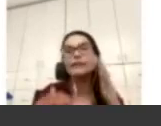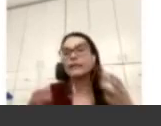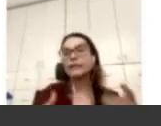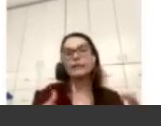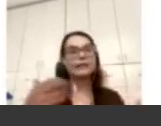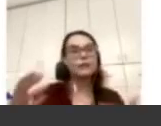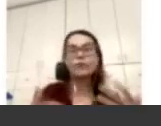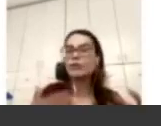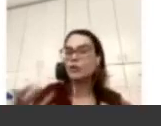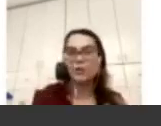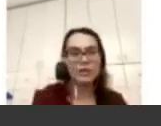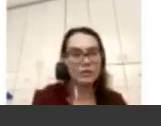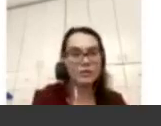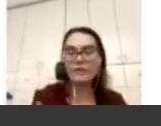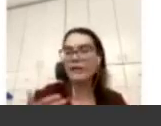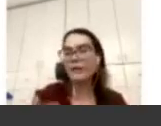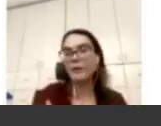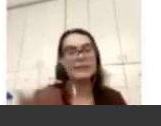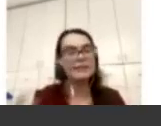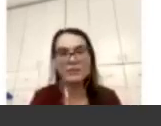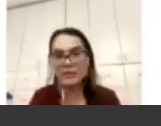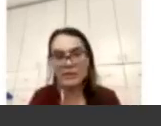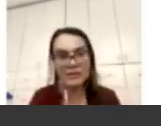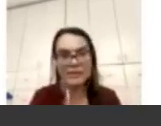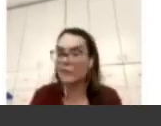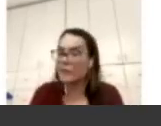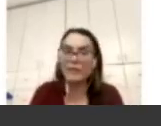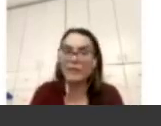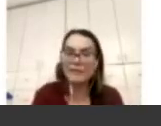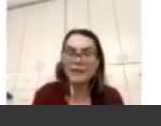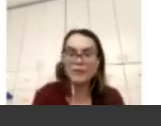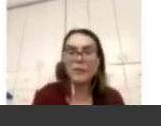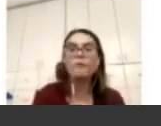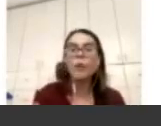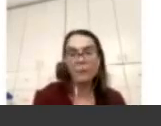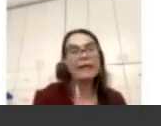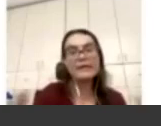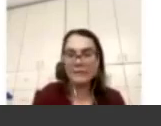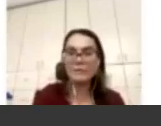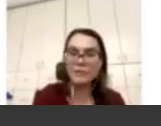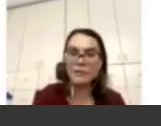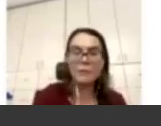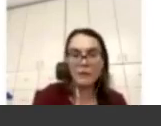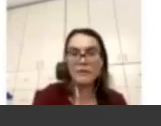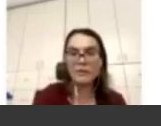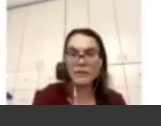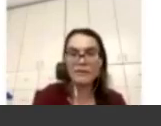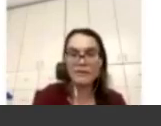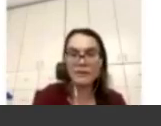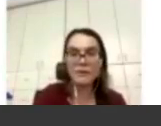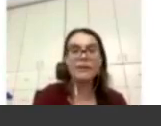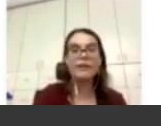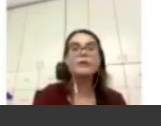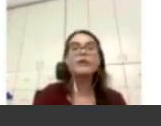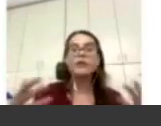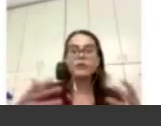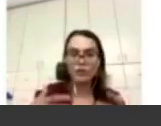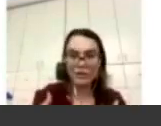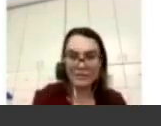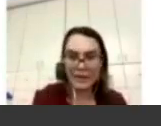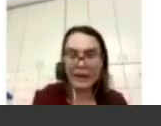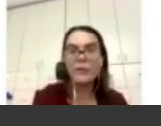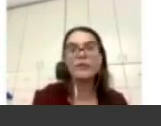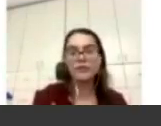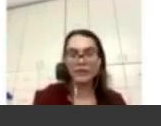que vai ter o uso de medicações, a recomendação de exames que eu não tenho acesso. O PAC ele sempre vai se preocupar com essa localização. Então, eu